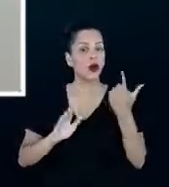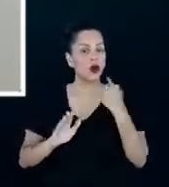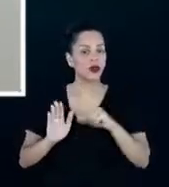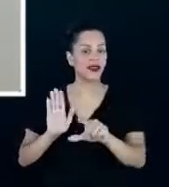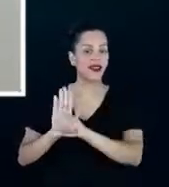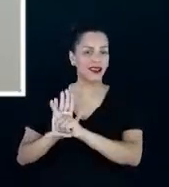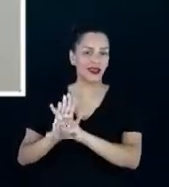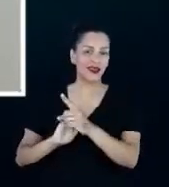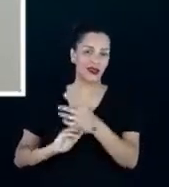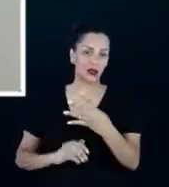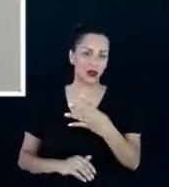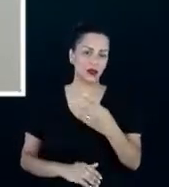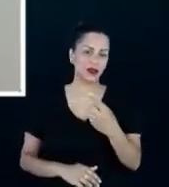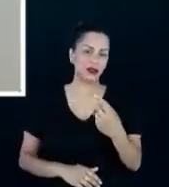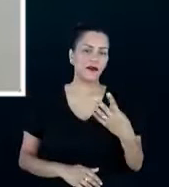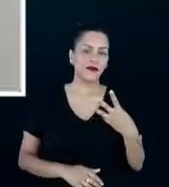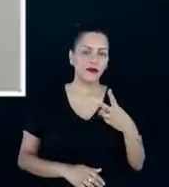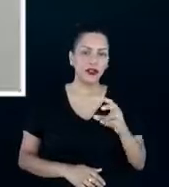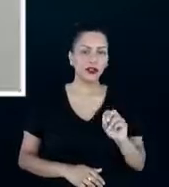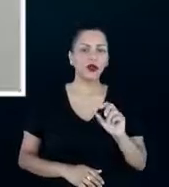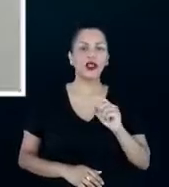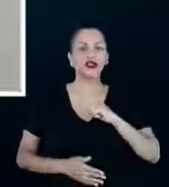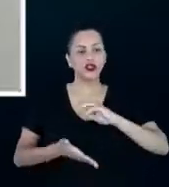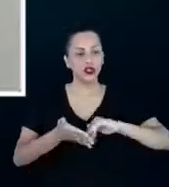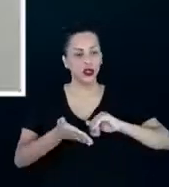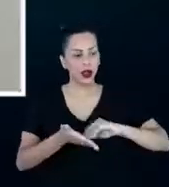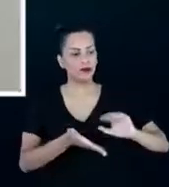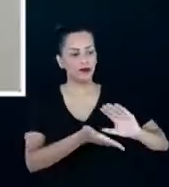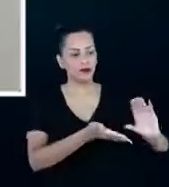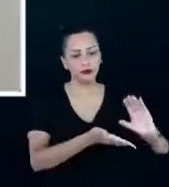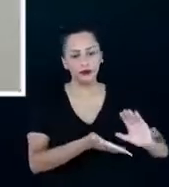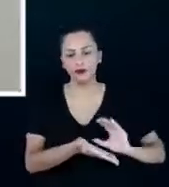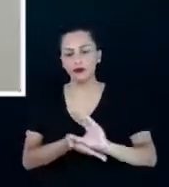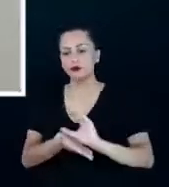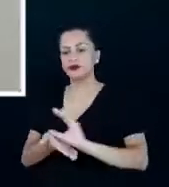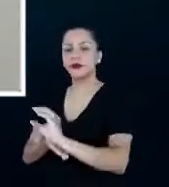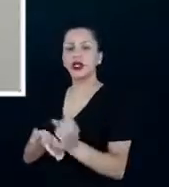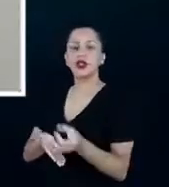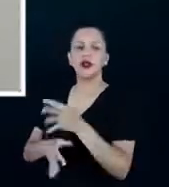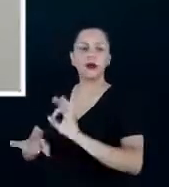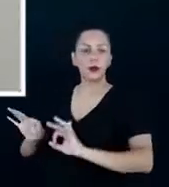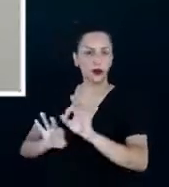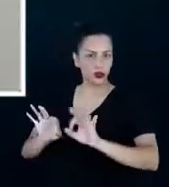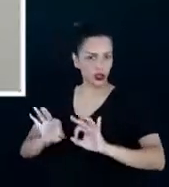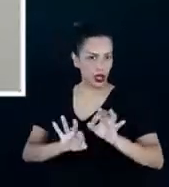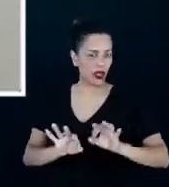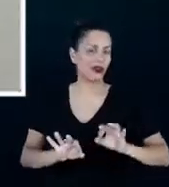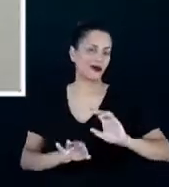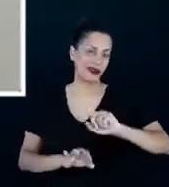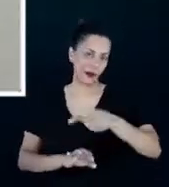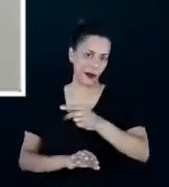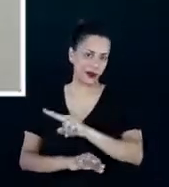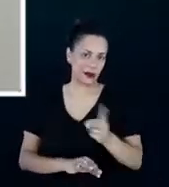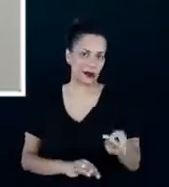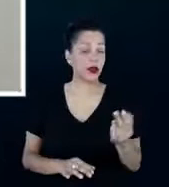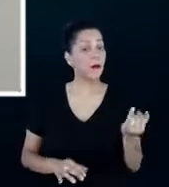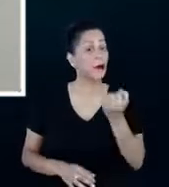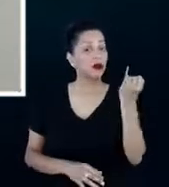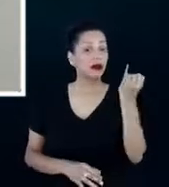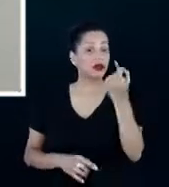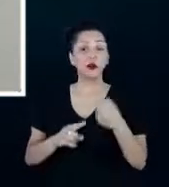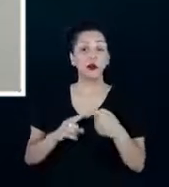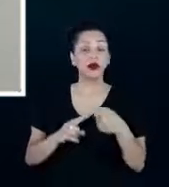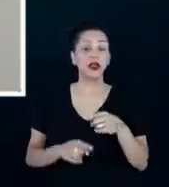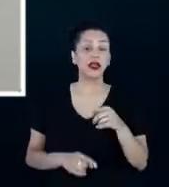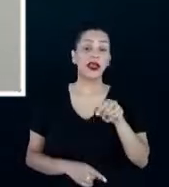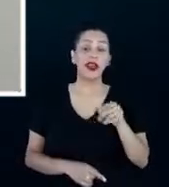fontes incentivadas para novos projetos, depois de uma transição. Isso é muito importante, porque esses subsídios, eles